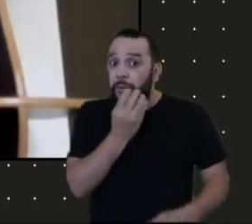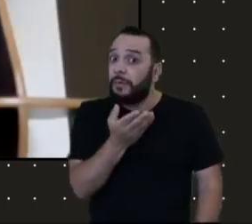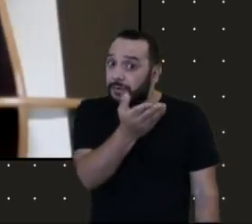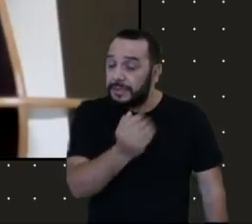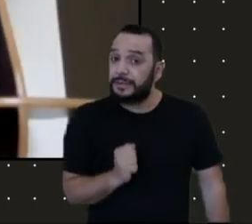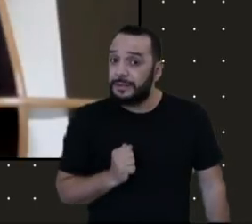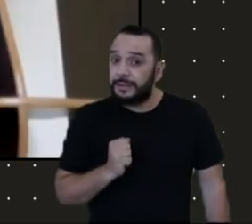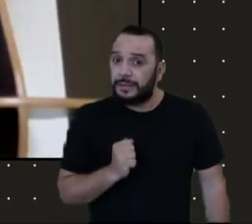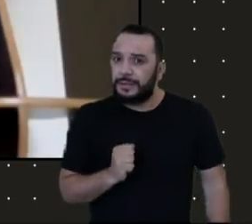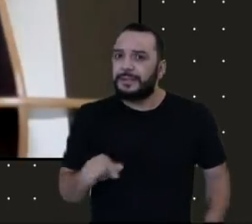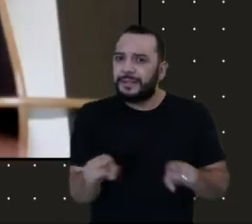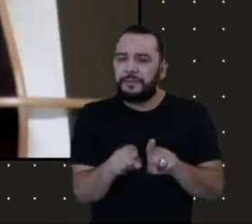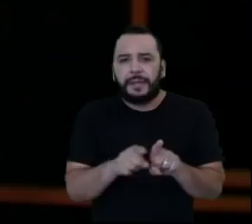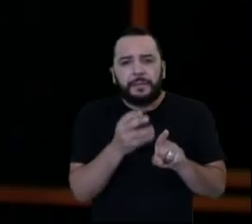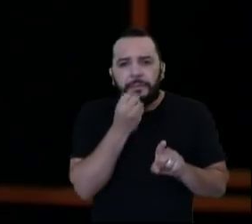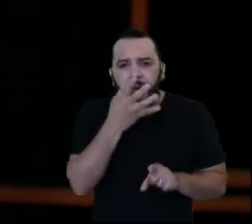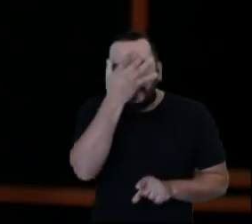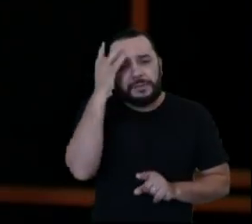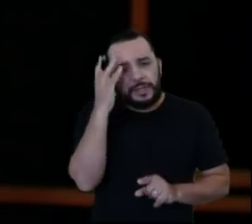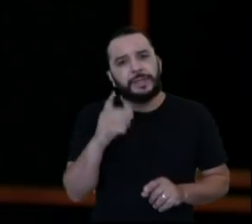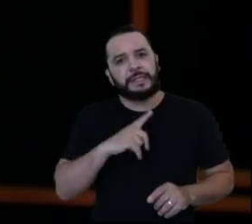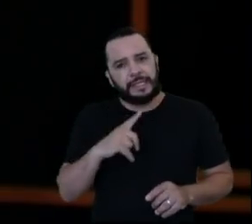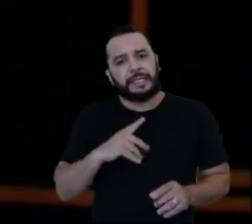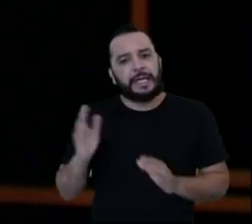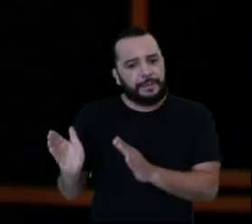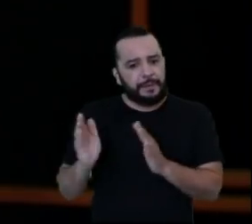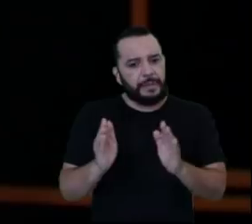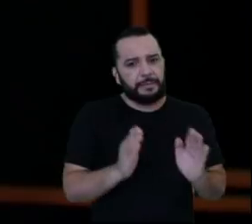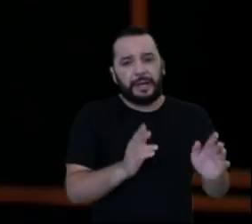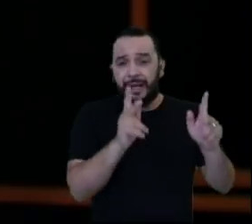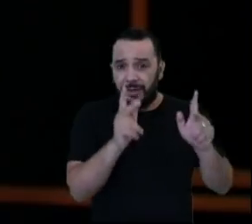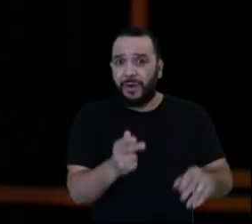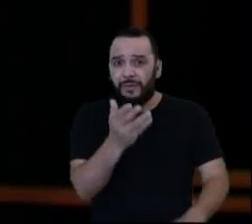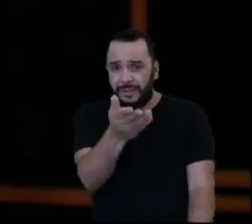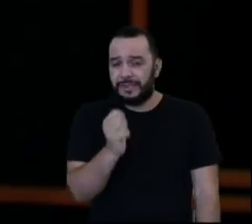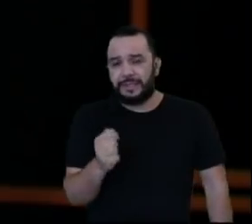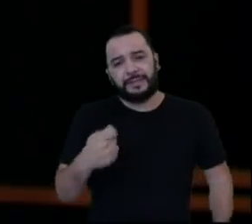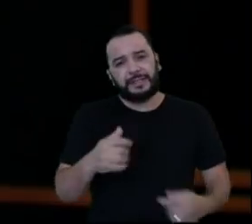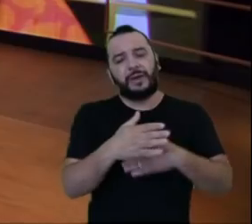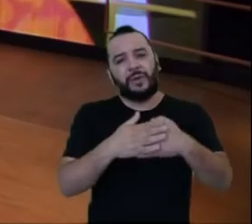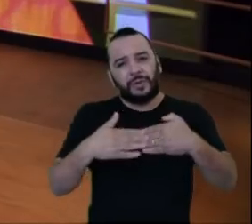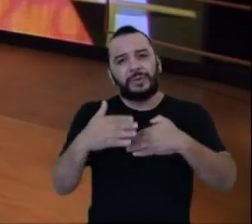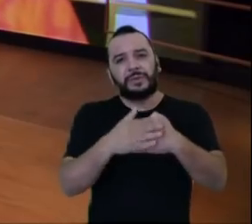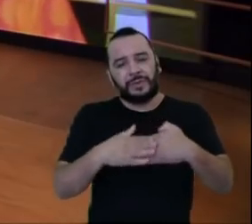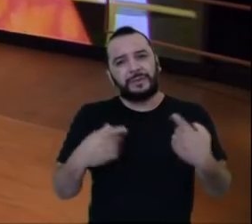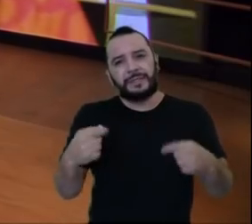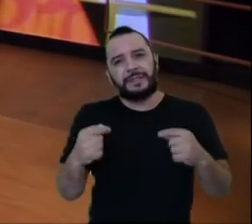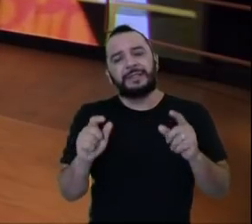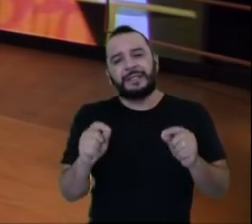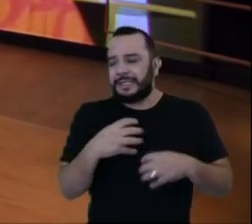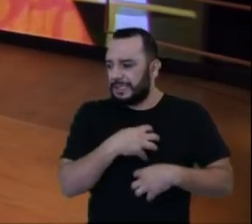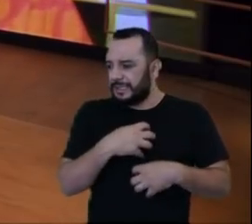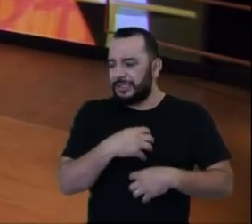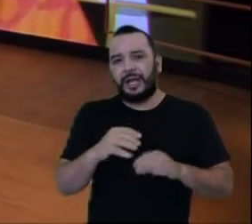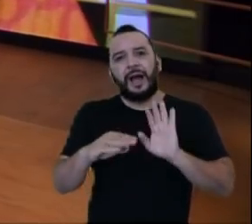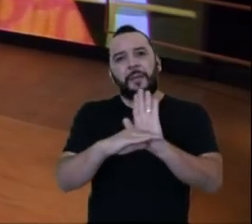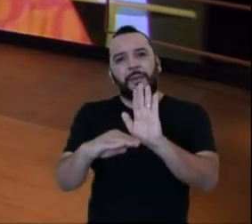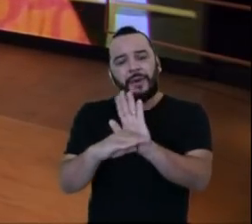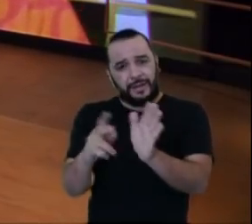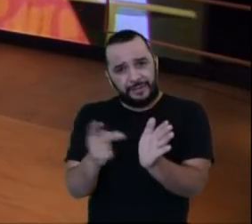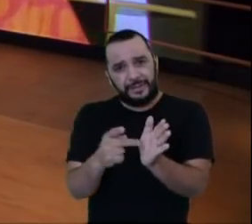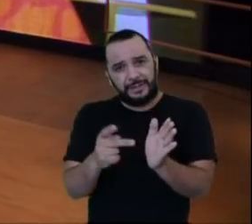Vamos transformar essa nossa perda, essa nossa dor em arte. E vamos dividir com as pessoas esse momento, mamãe.